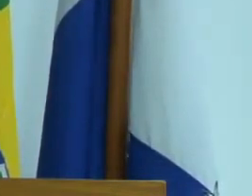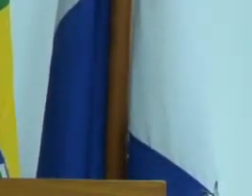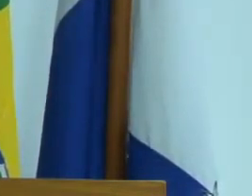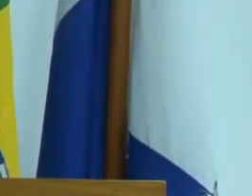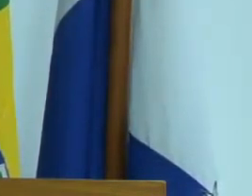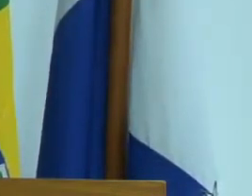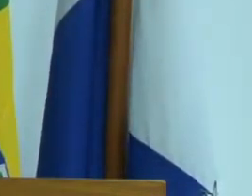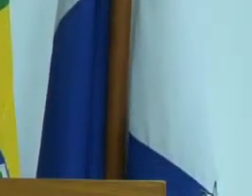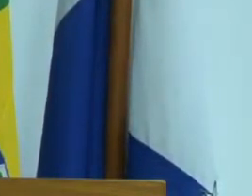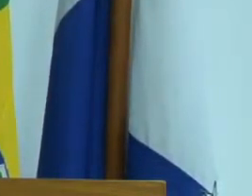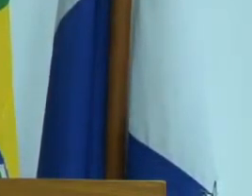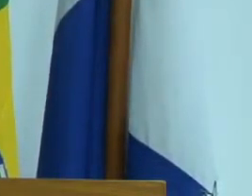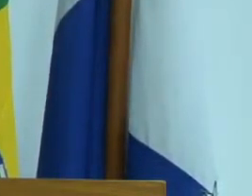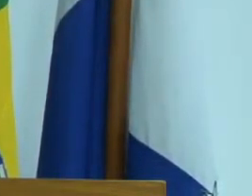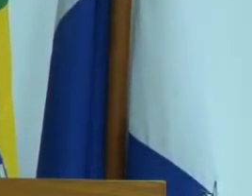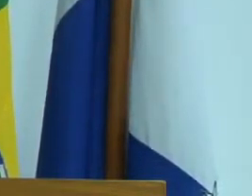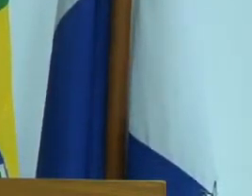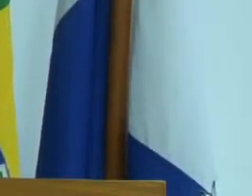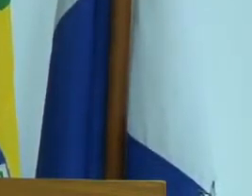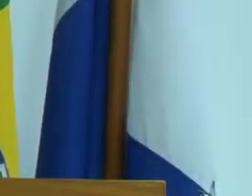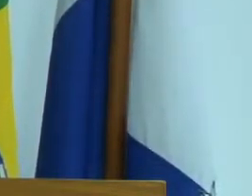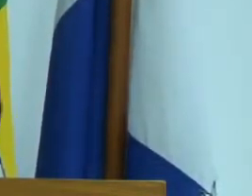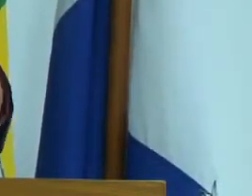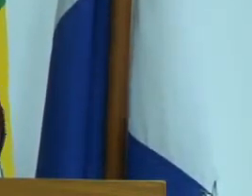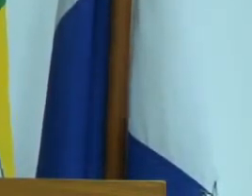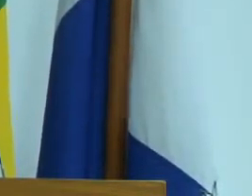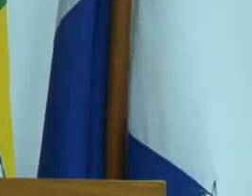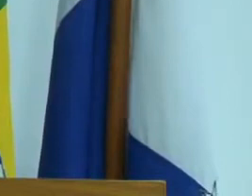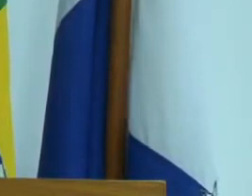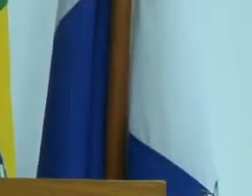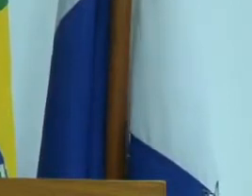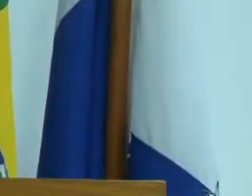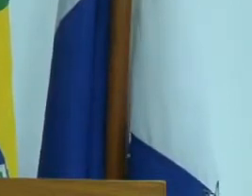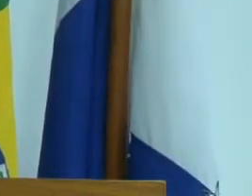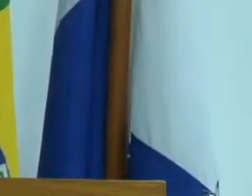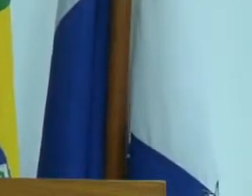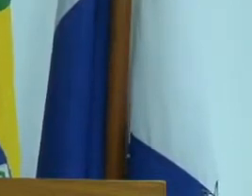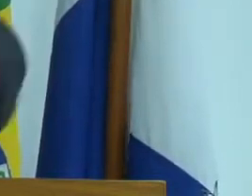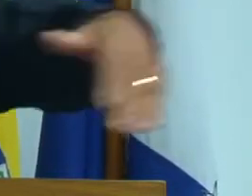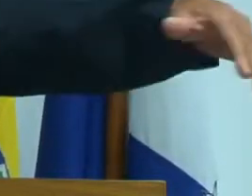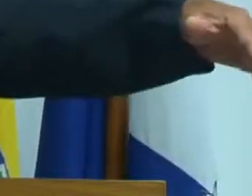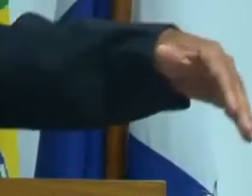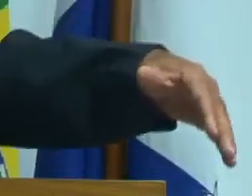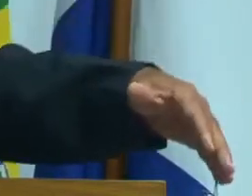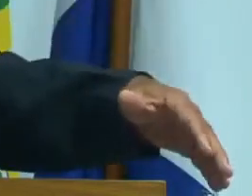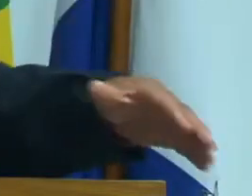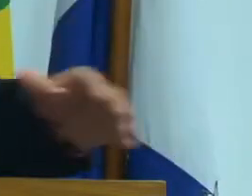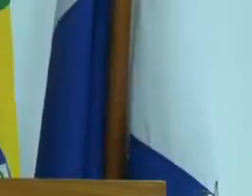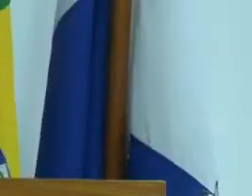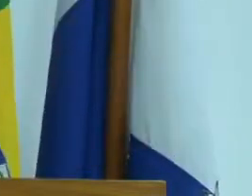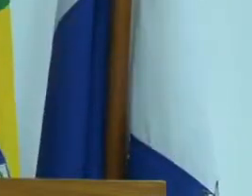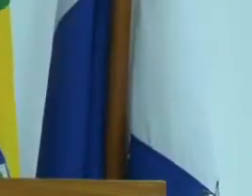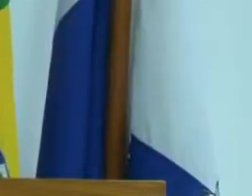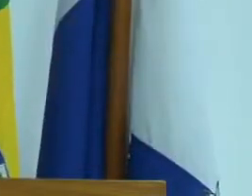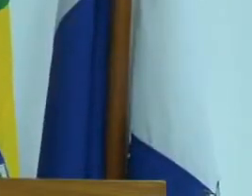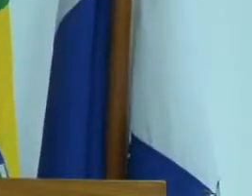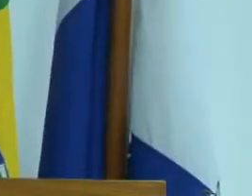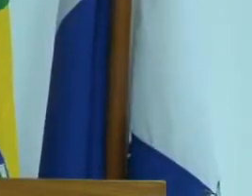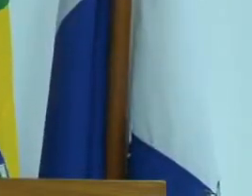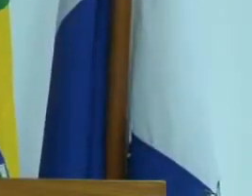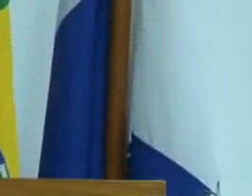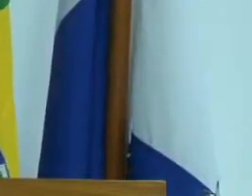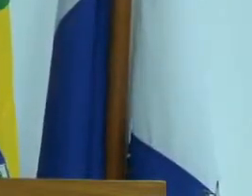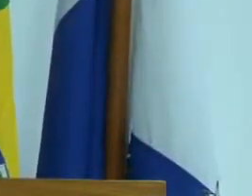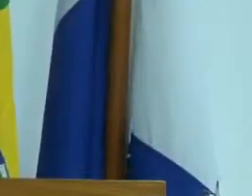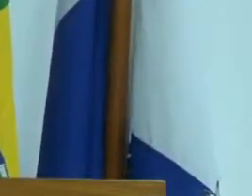casas das pessoas, porque praticamente o rio corta dentro do loteamento das pessoas, dentro da casa das pessoas ali, né? Mas o